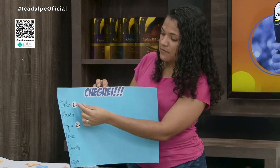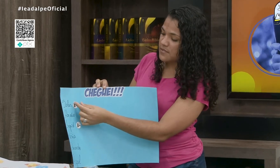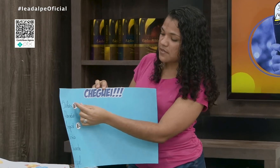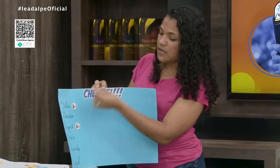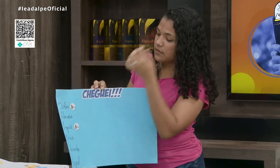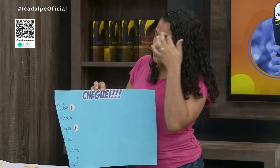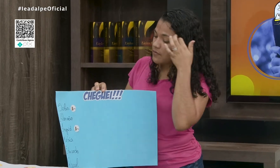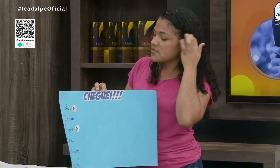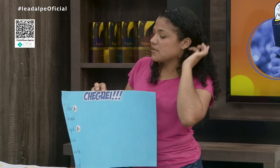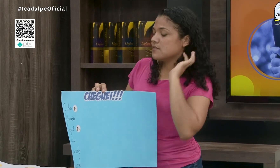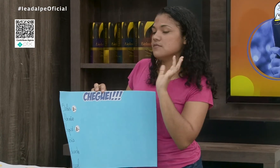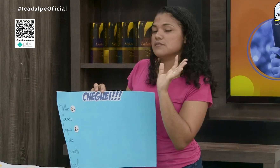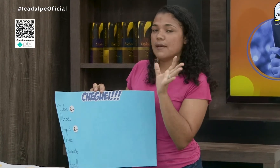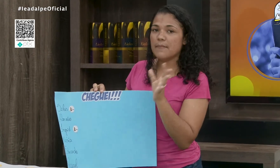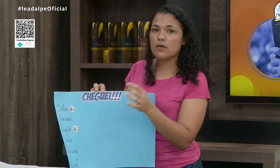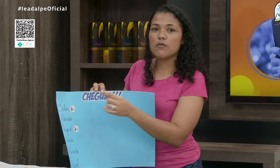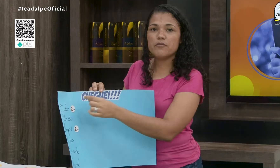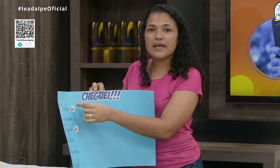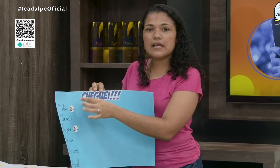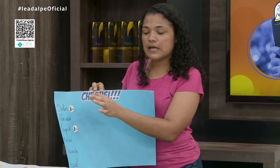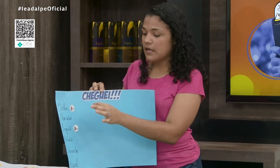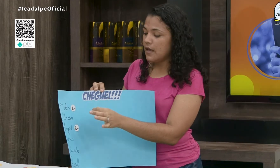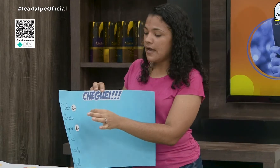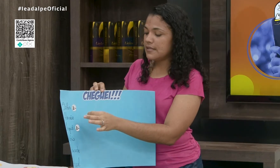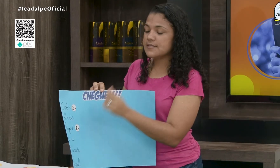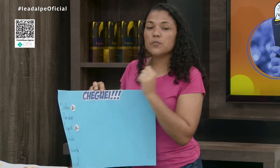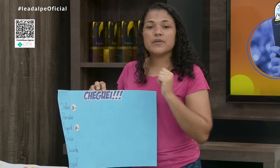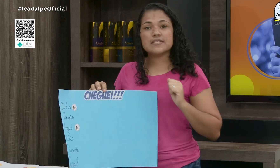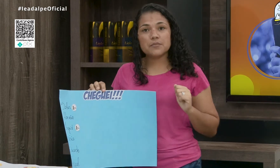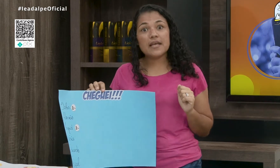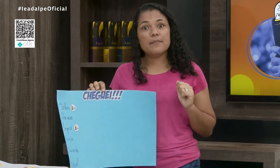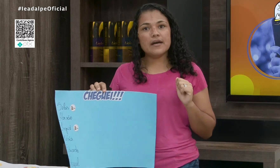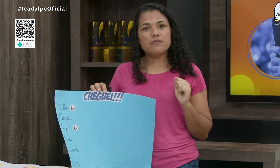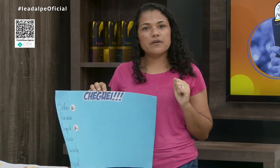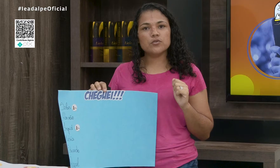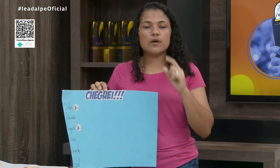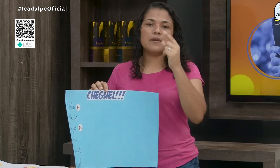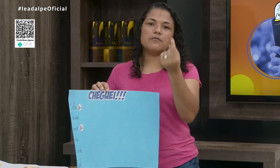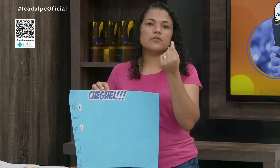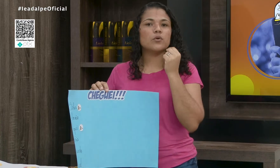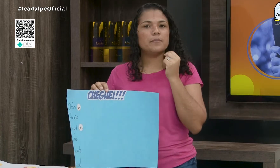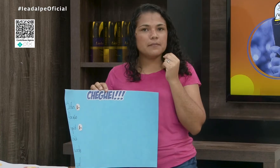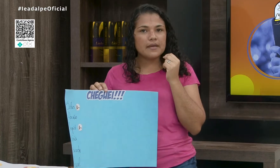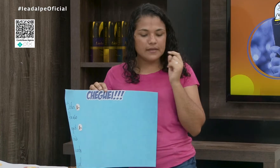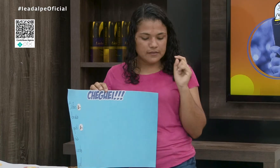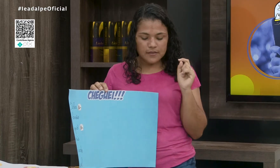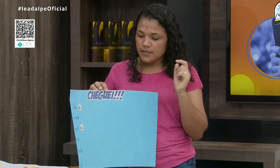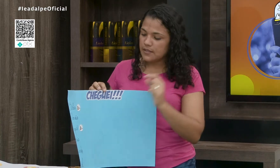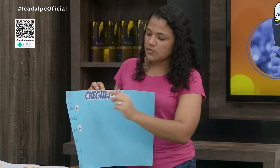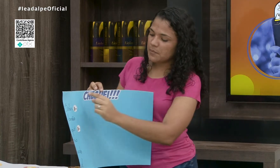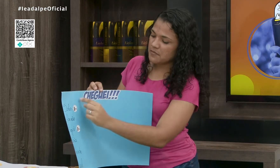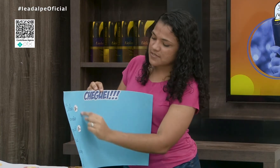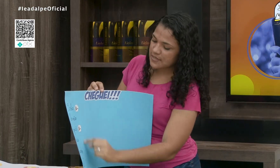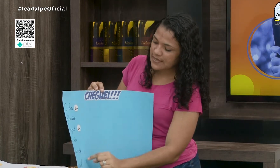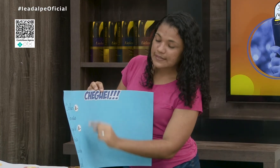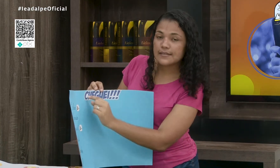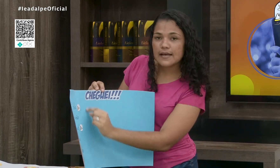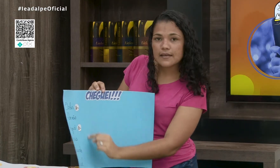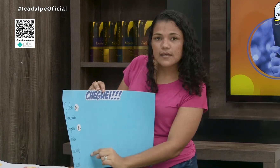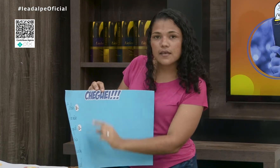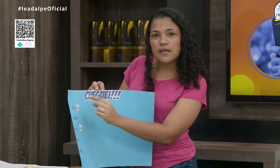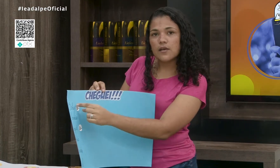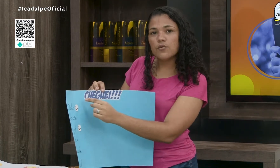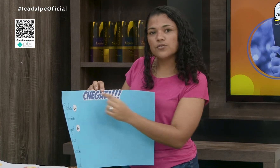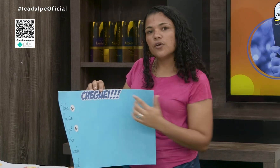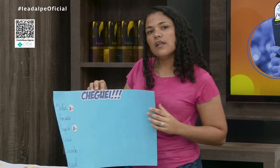porque dá para você saber qual foi a lição, por exemplo, que Abraão faltou a primeira. Então dá para você